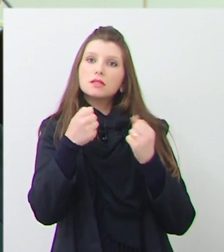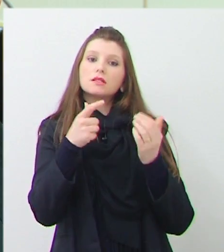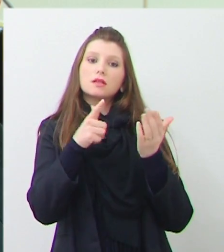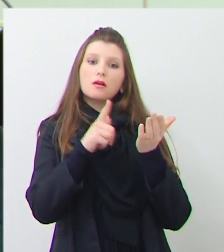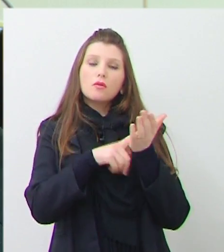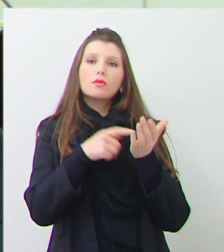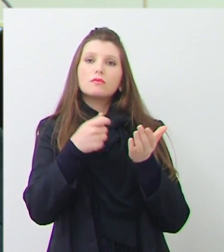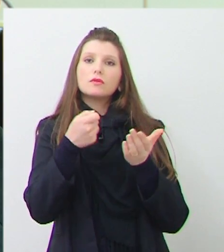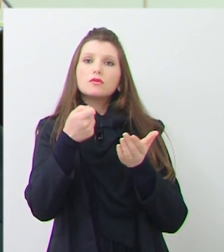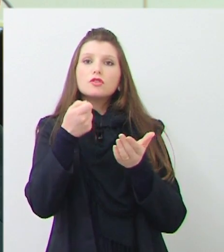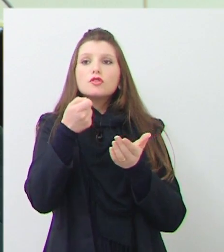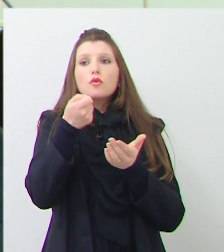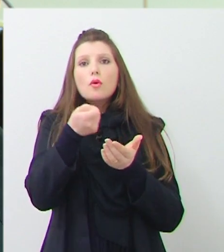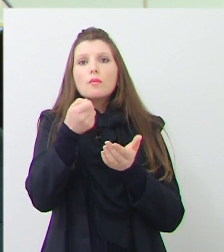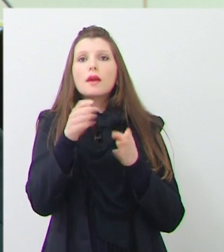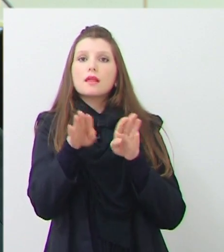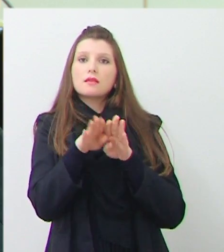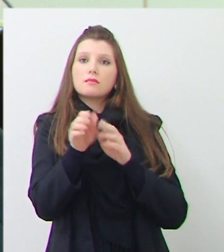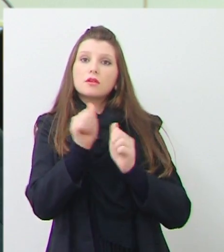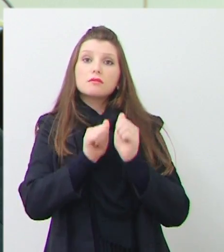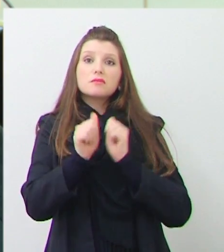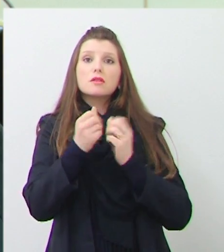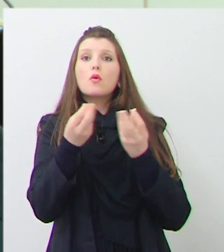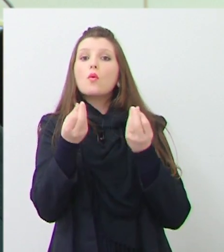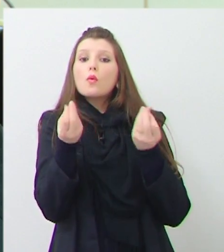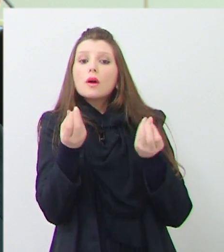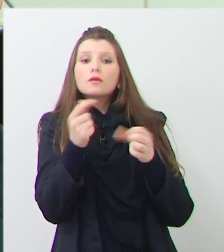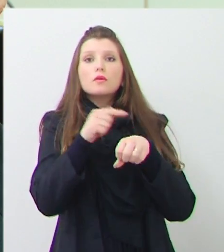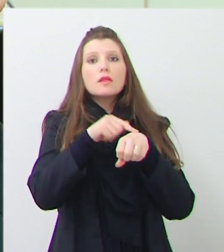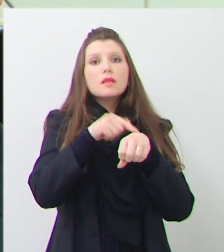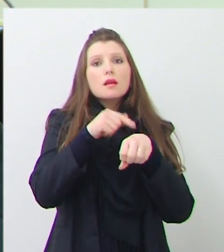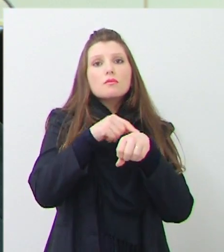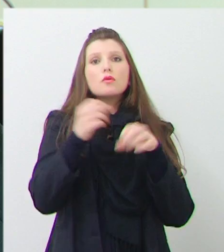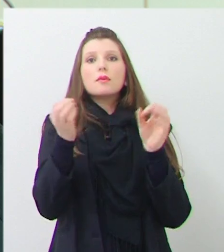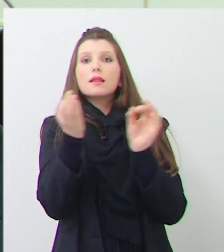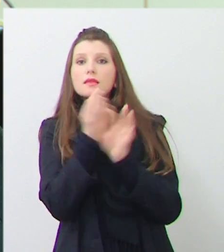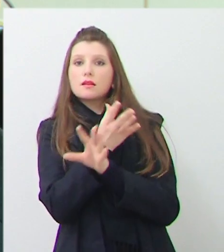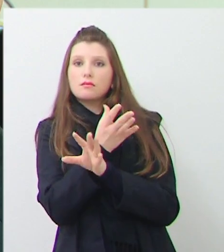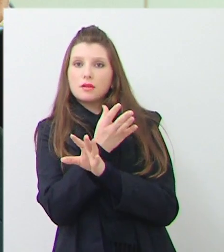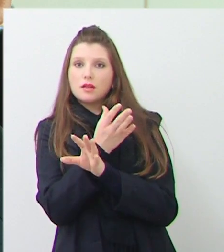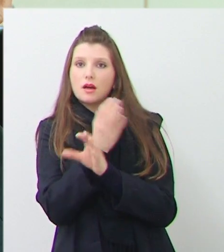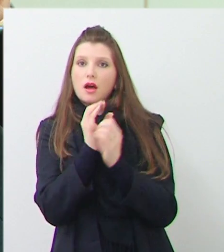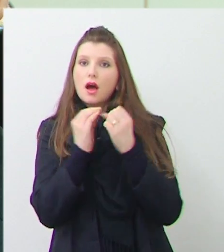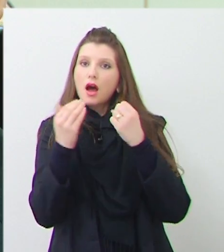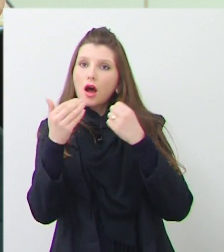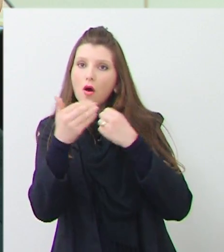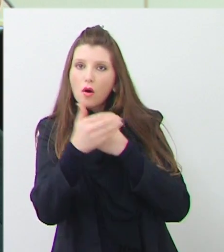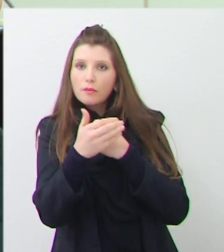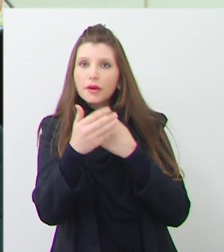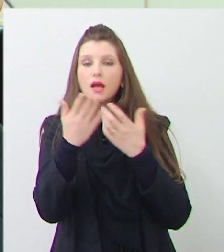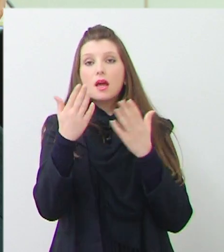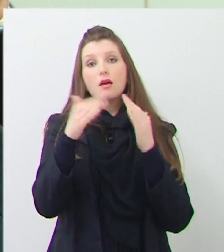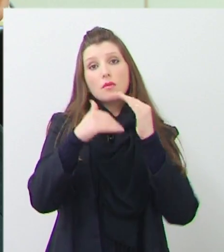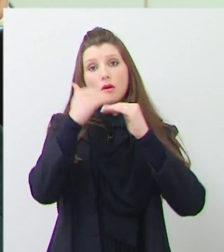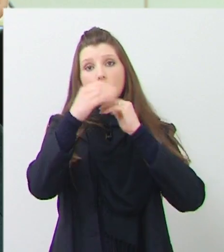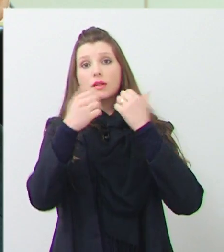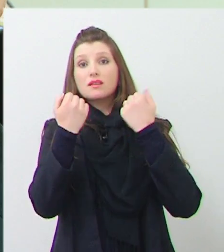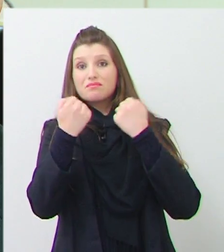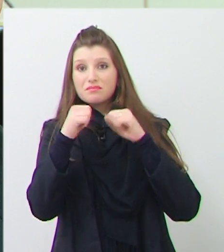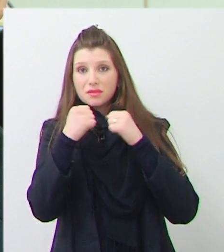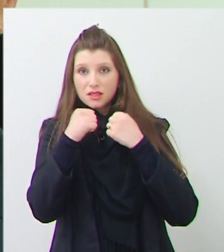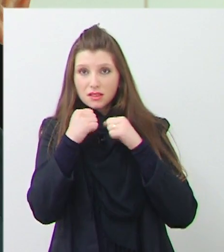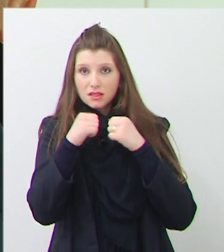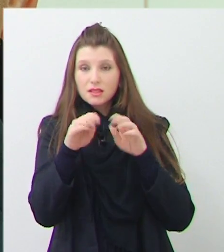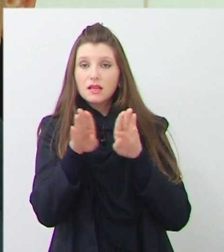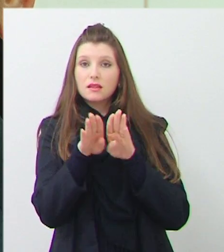de cobrar da administração. Estamos perguntando qual é o prazo que vai dar continuidade àquela obra, onde é uma obra necessária, e como ela está lá,